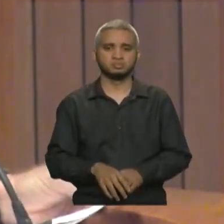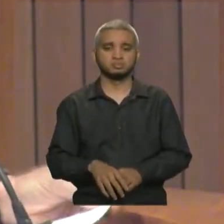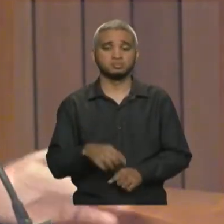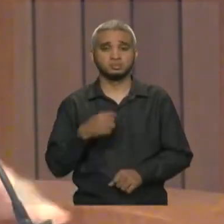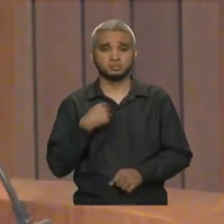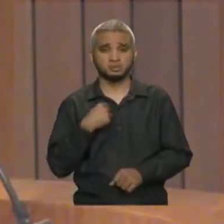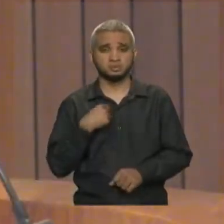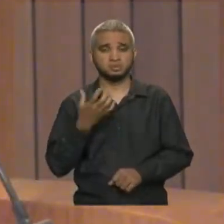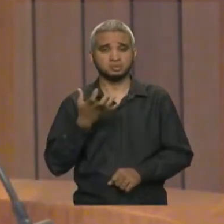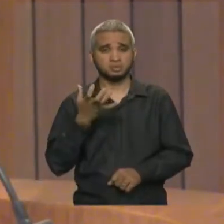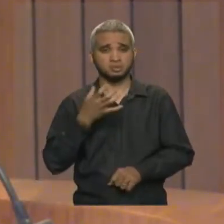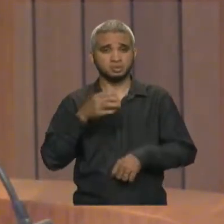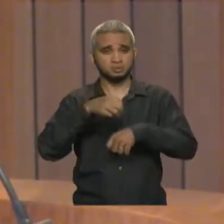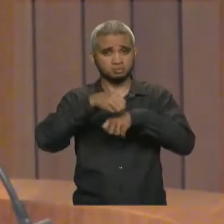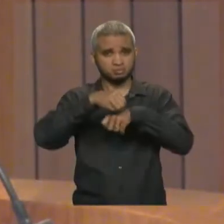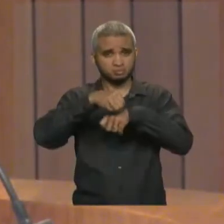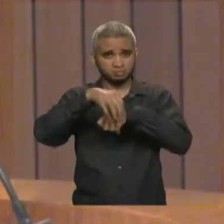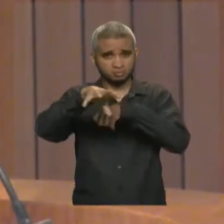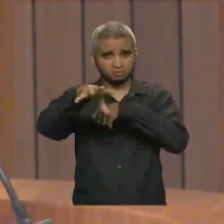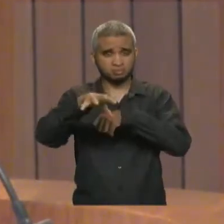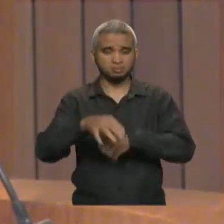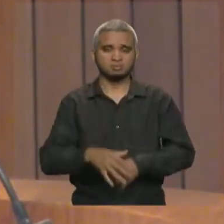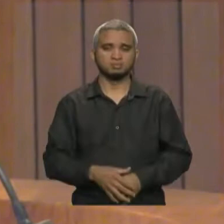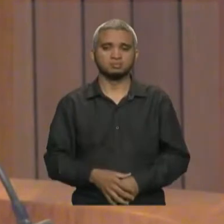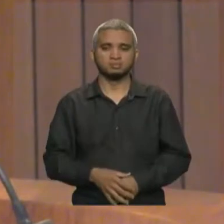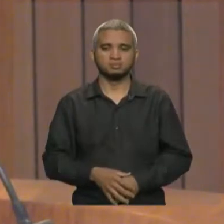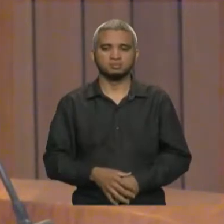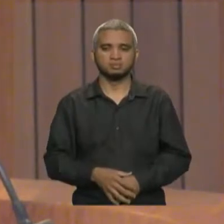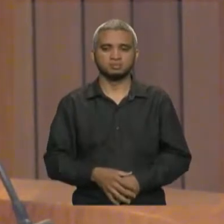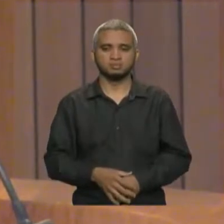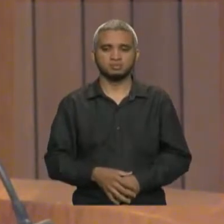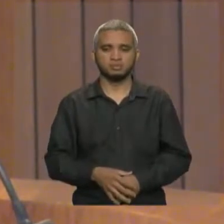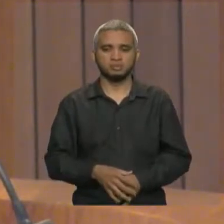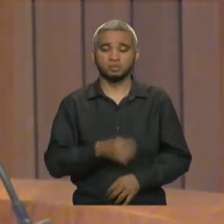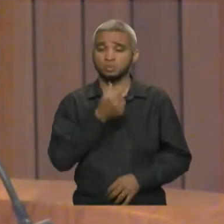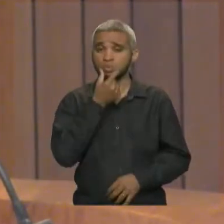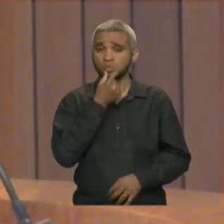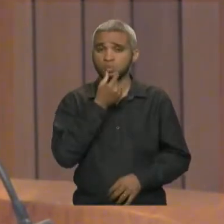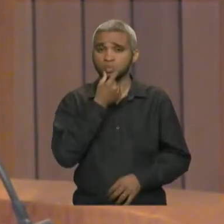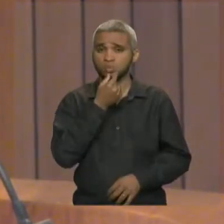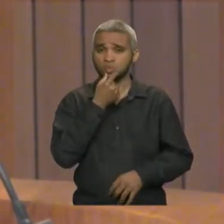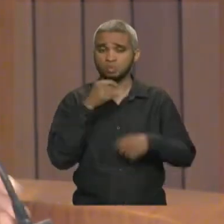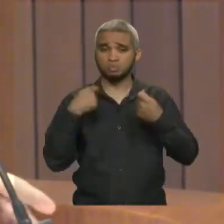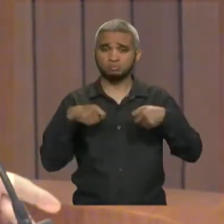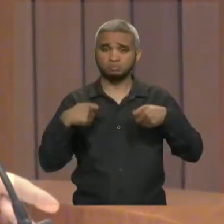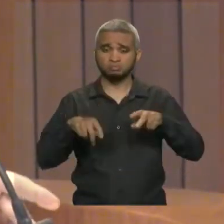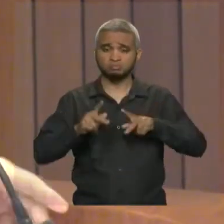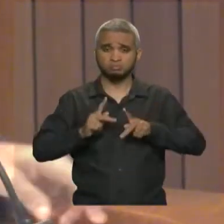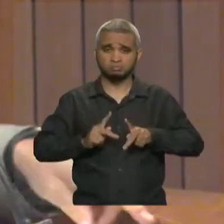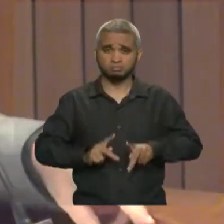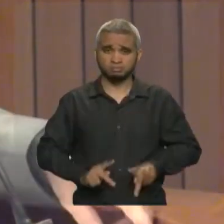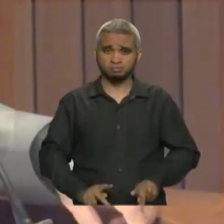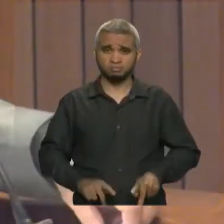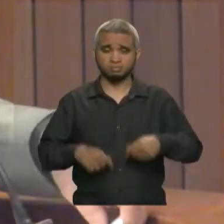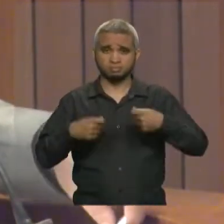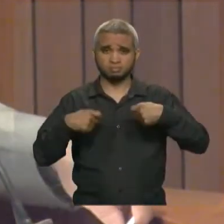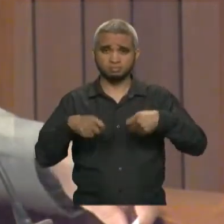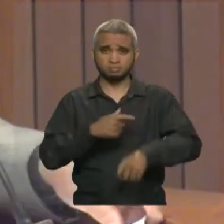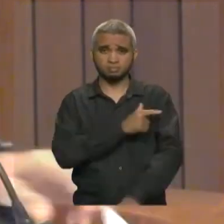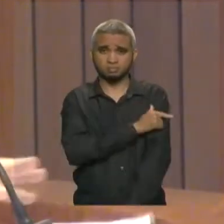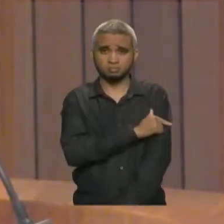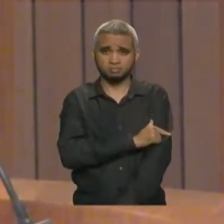alertar, sobre a disciplina do homem, o que norteia